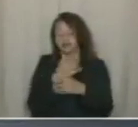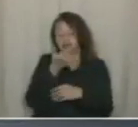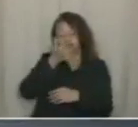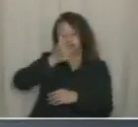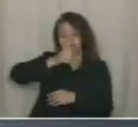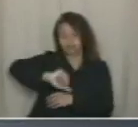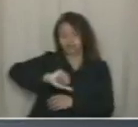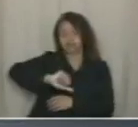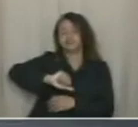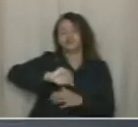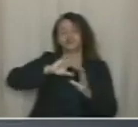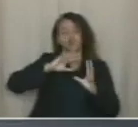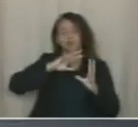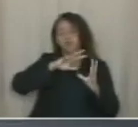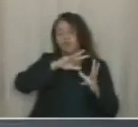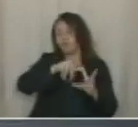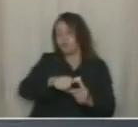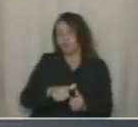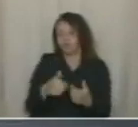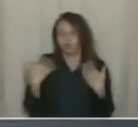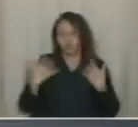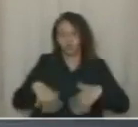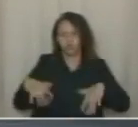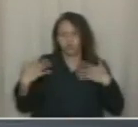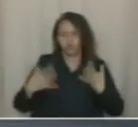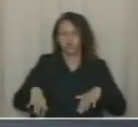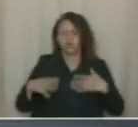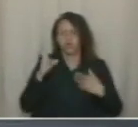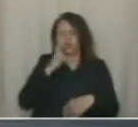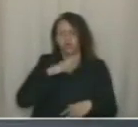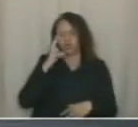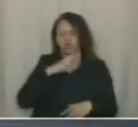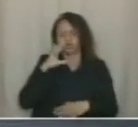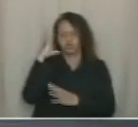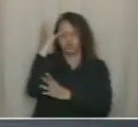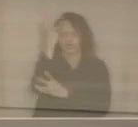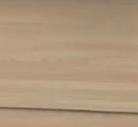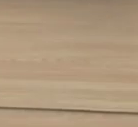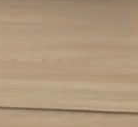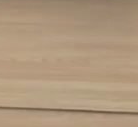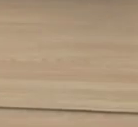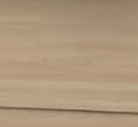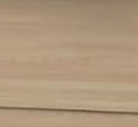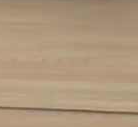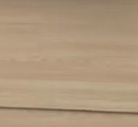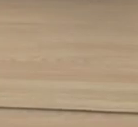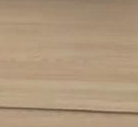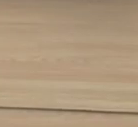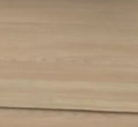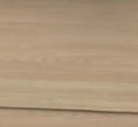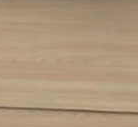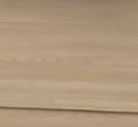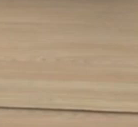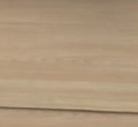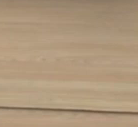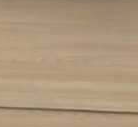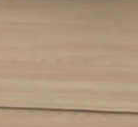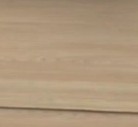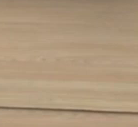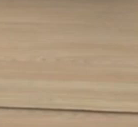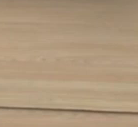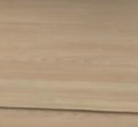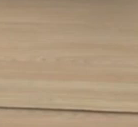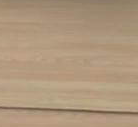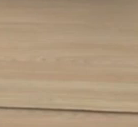vulneráveis do mundo no que diz respeito às emergências climáticas. Cida Pedrosa também pediu a prorrogação